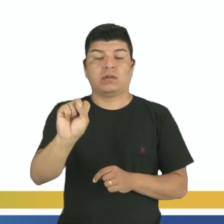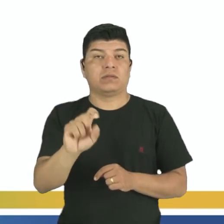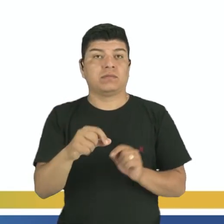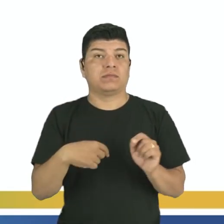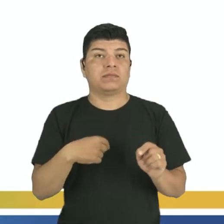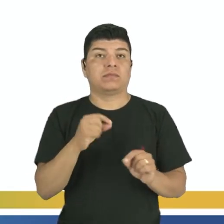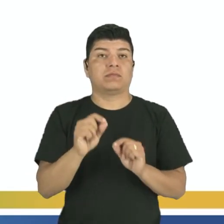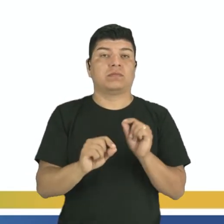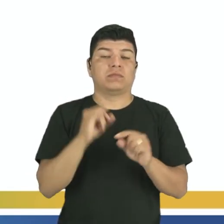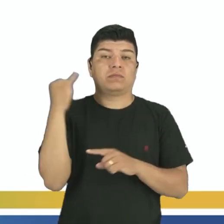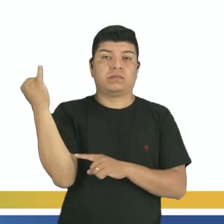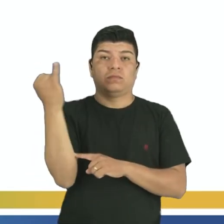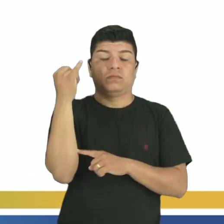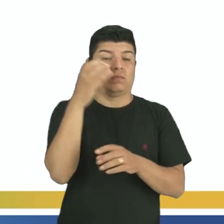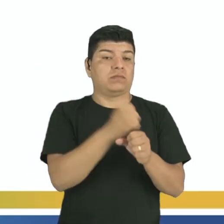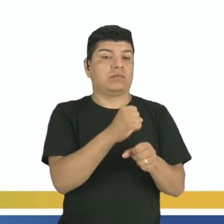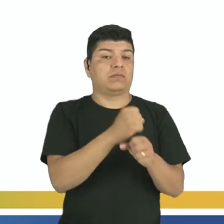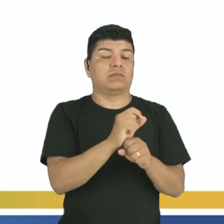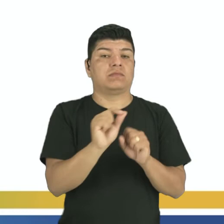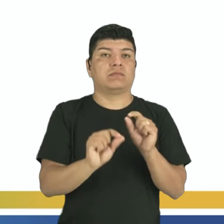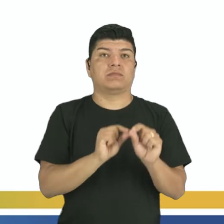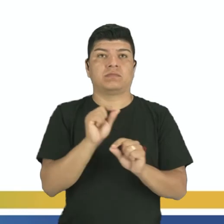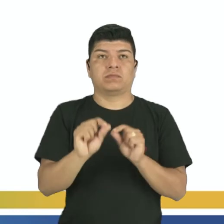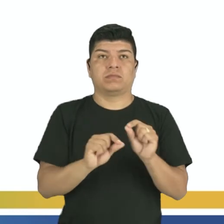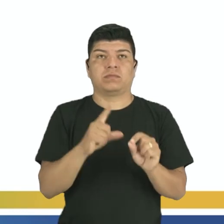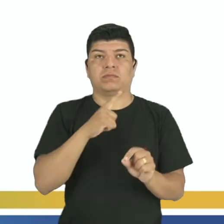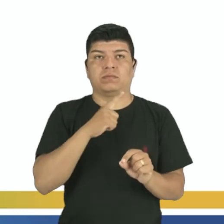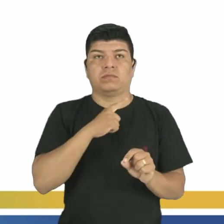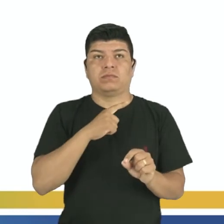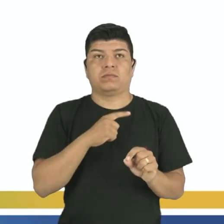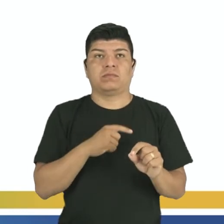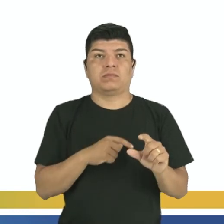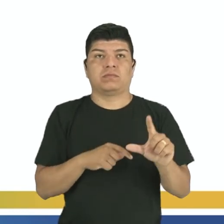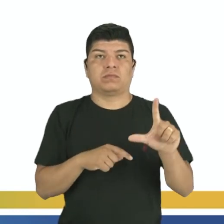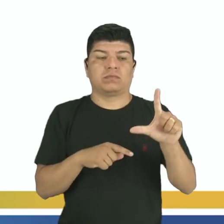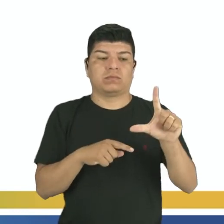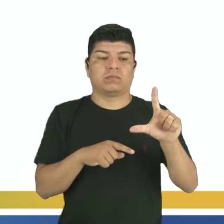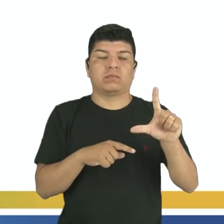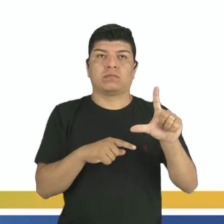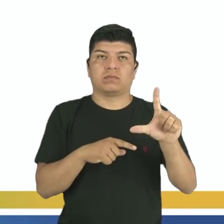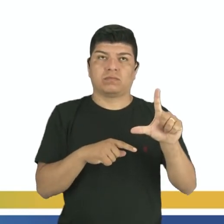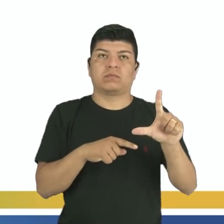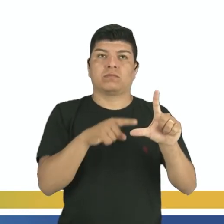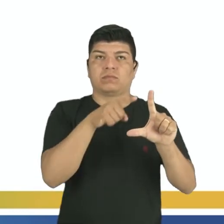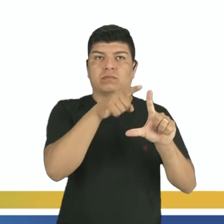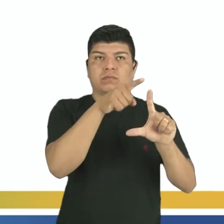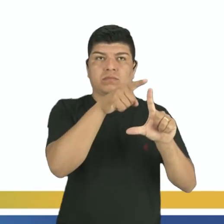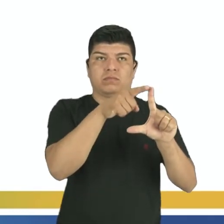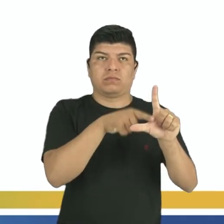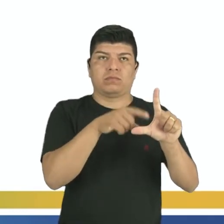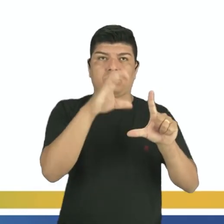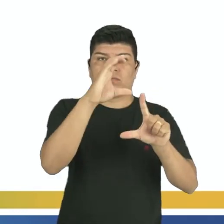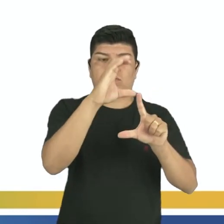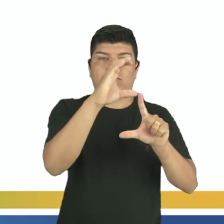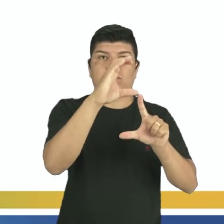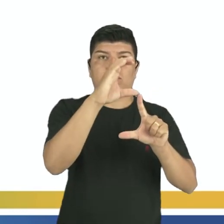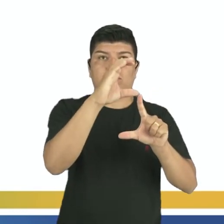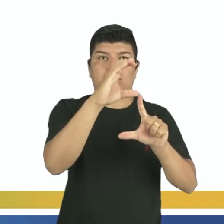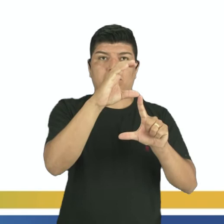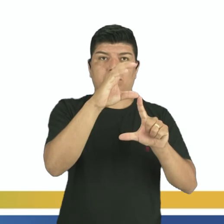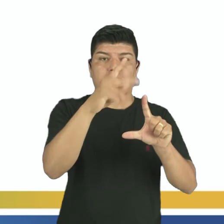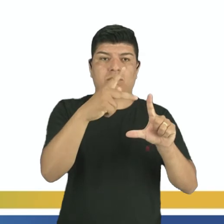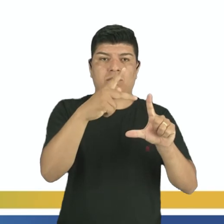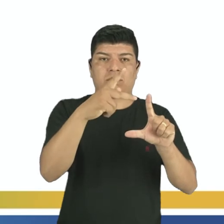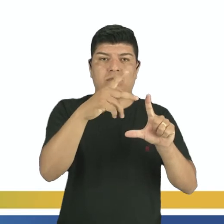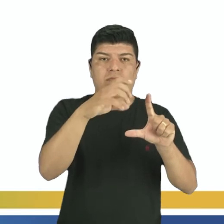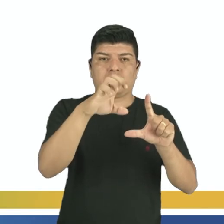Mas vamos lá, o que importa para calcular a área é o seguinte: eu tenho aqui esse segmentozinho que parte do vértice C e é perpendicular à